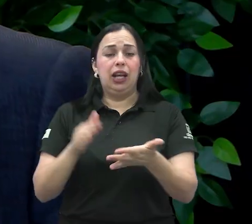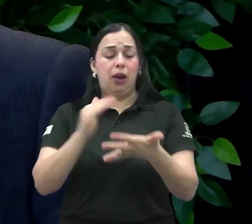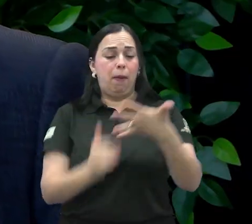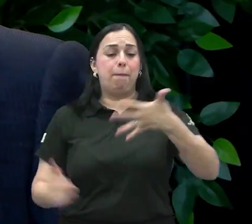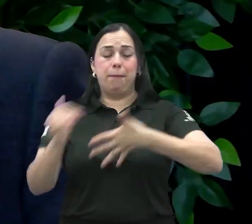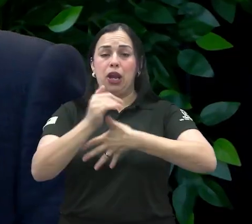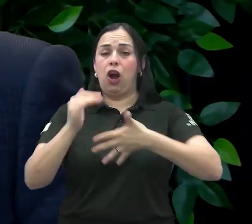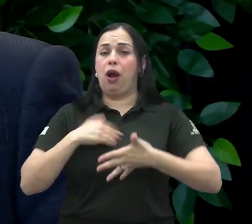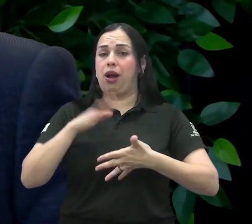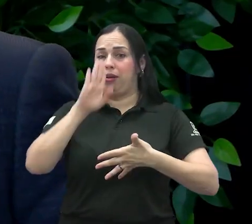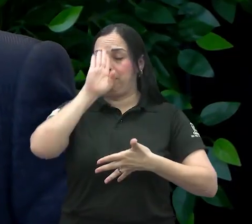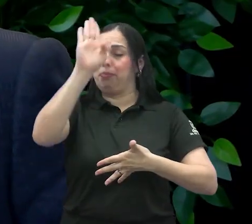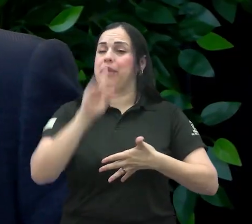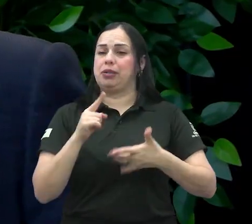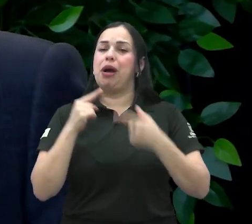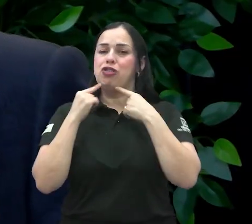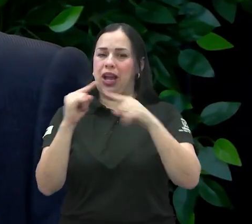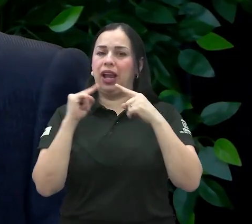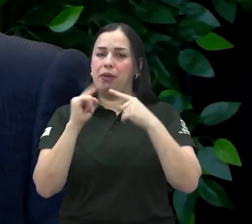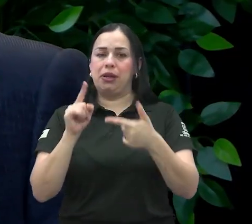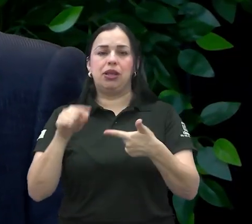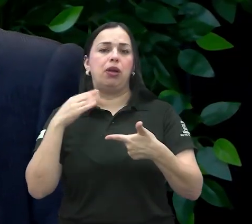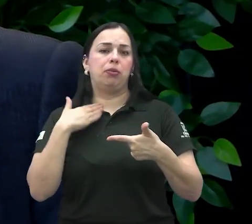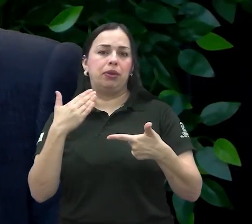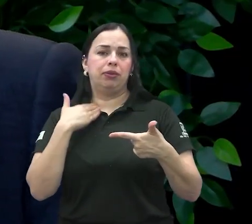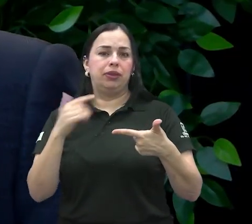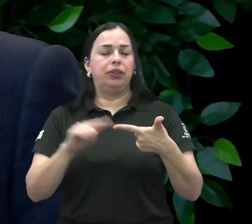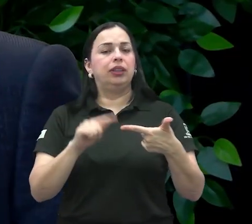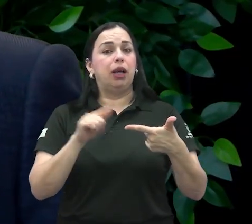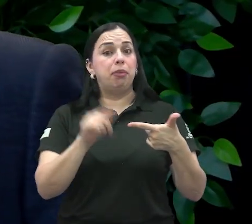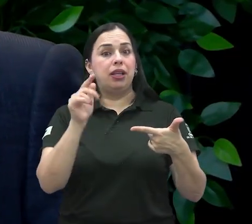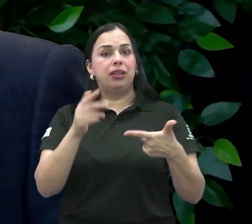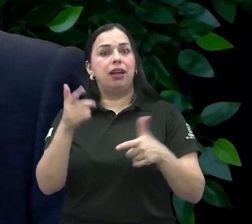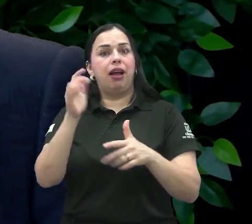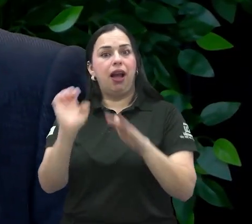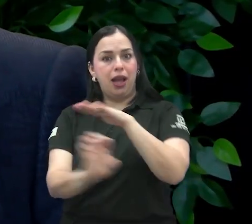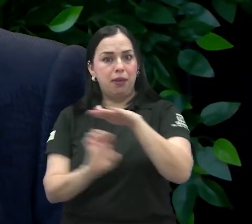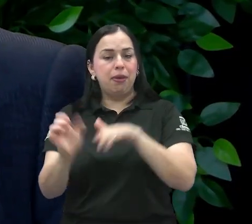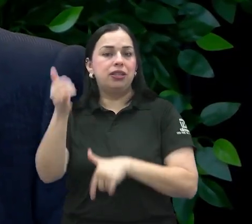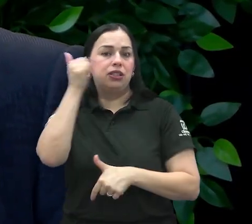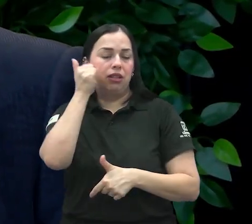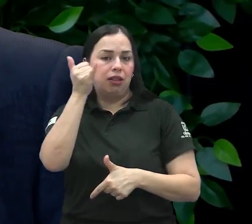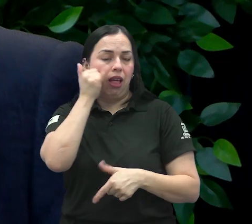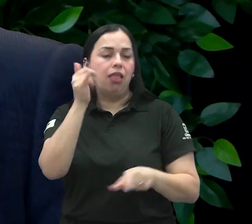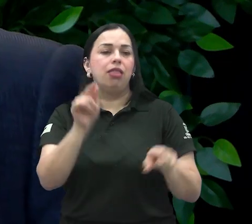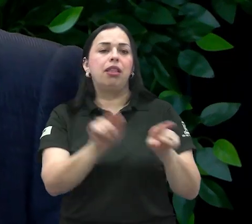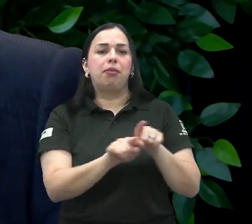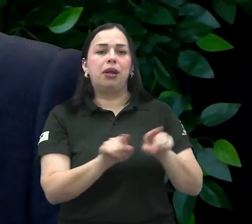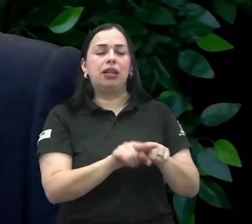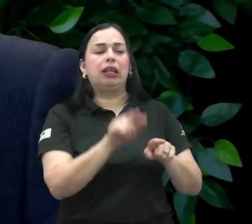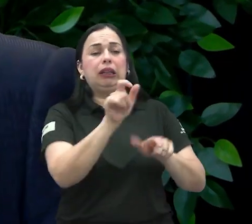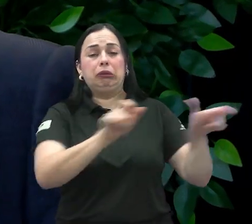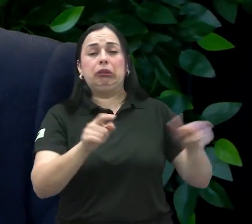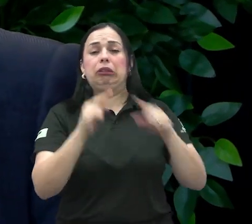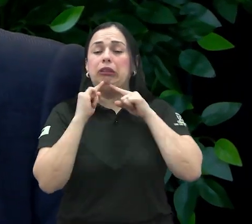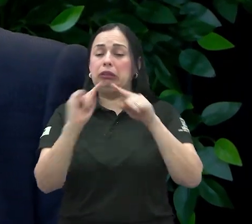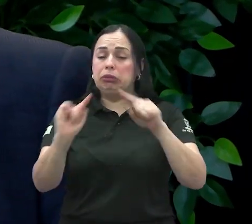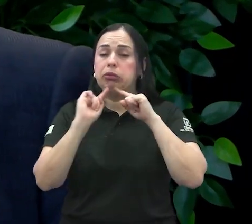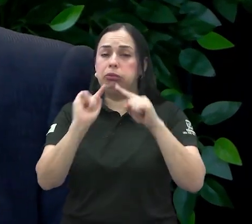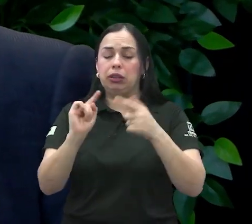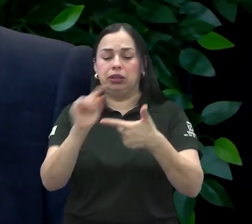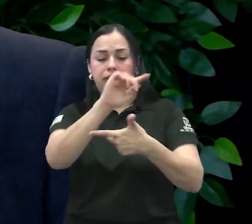alguns problemas, nosso ranking é disposto para todos verem, né? Além disso, temos as empresas de telefonia, por ser um número elevado também